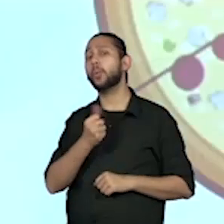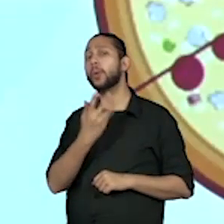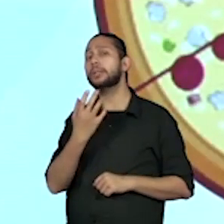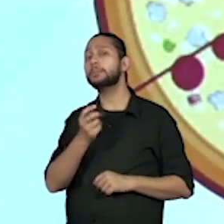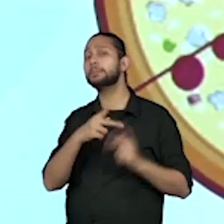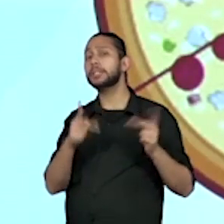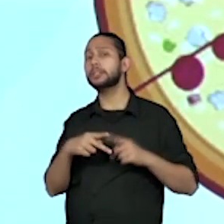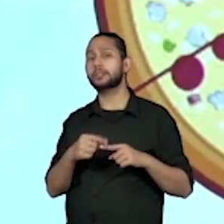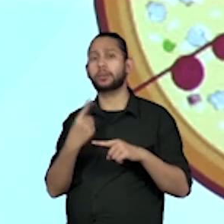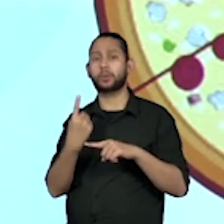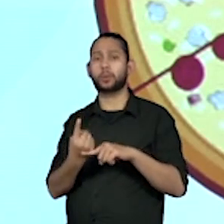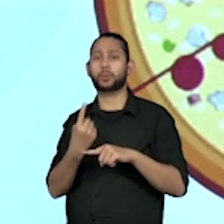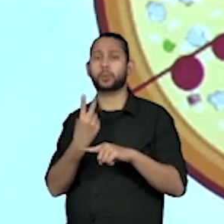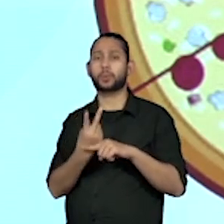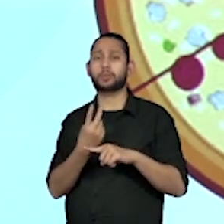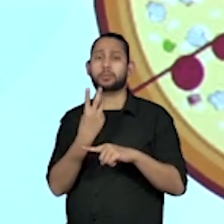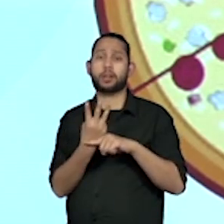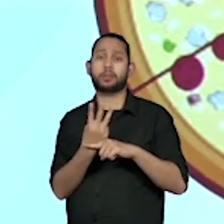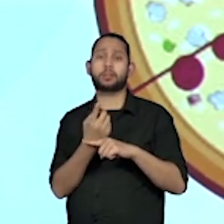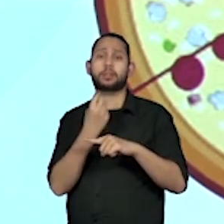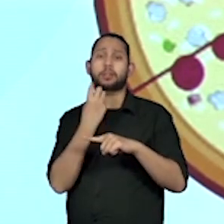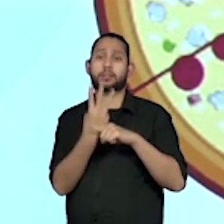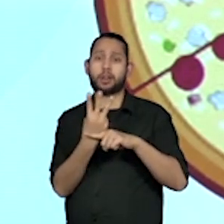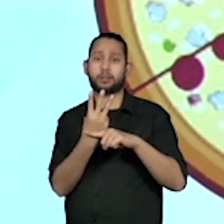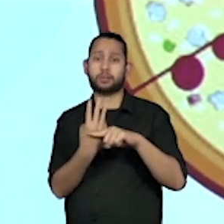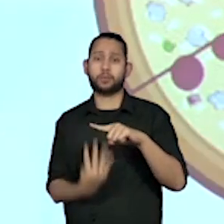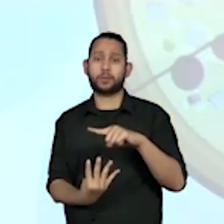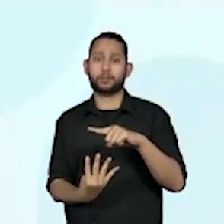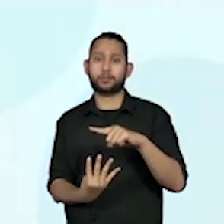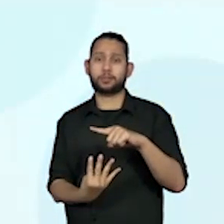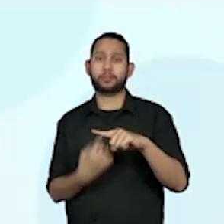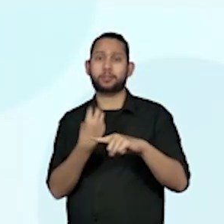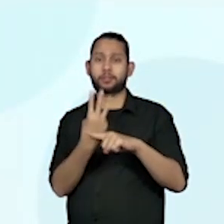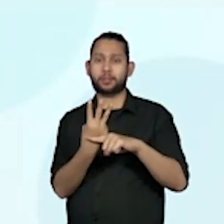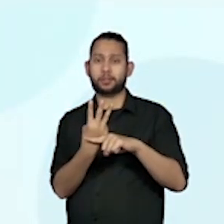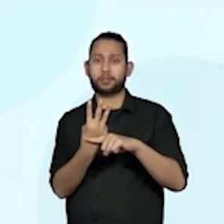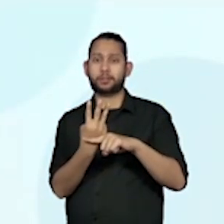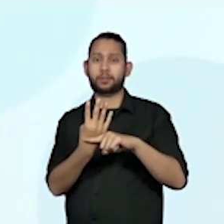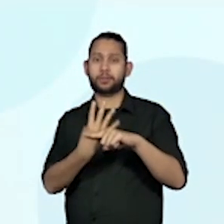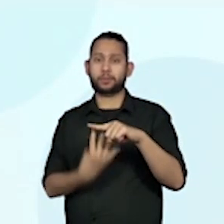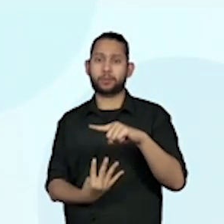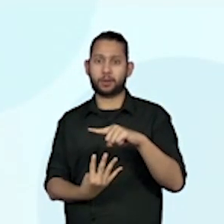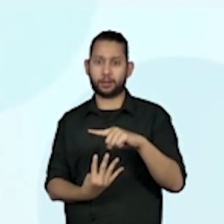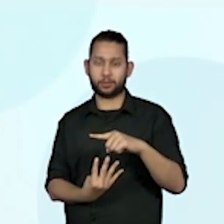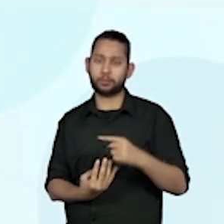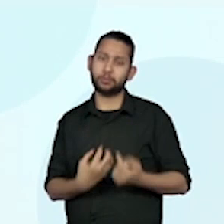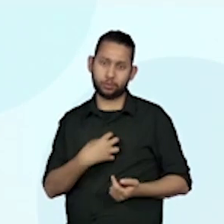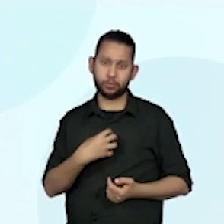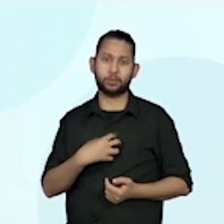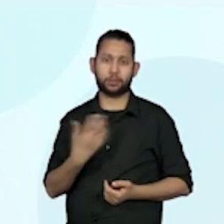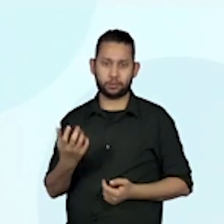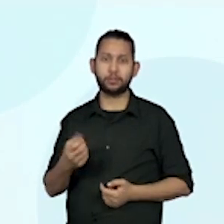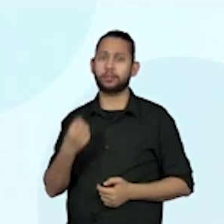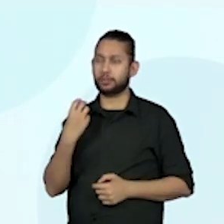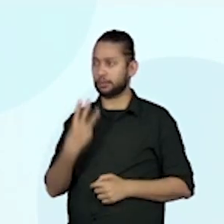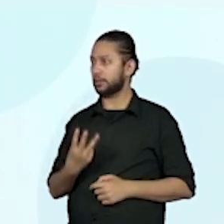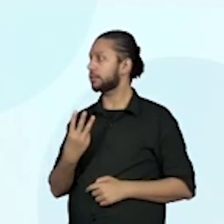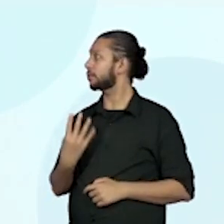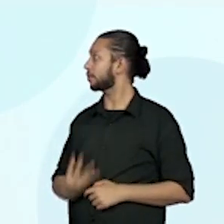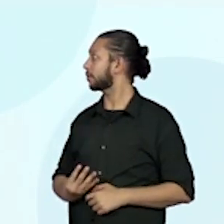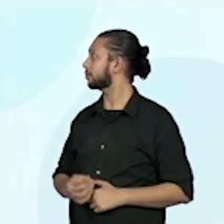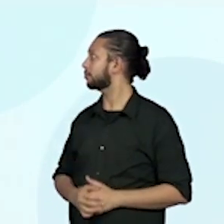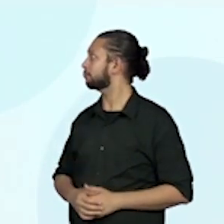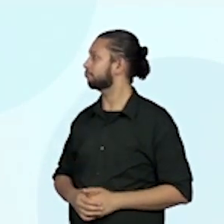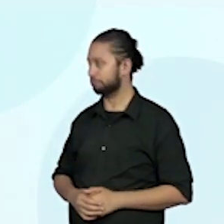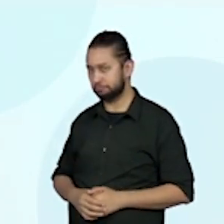pizza? 1, 2, 3. Então, a representação e escrita fracionária desta imagem é